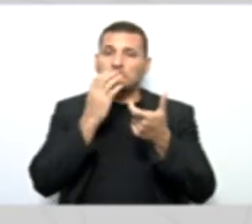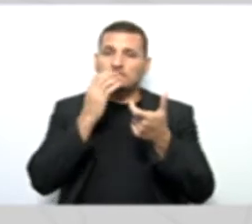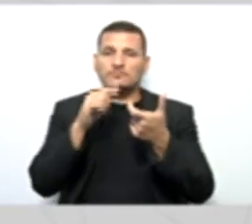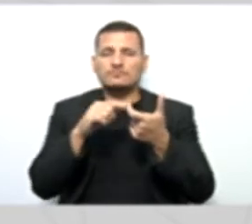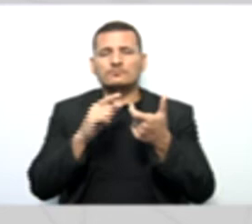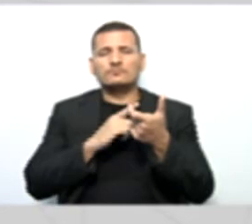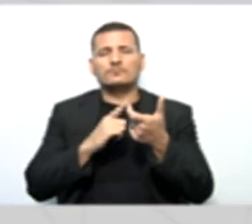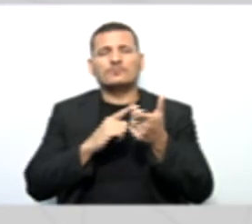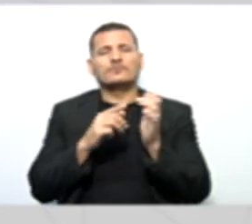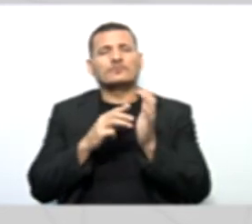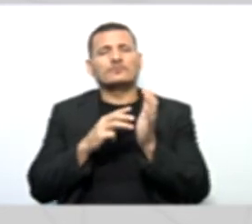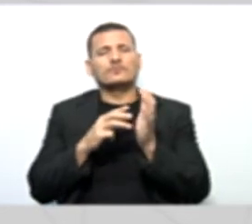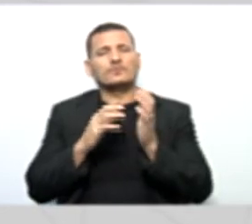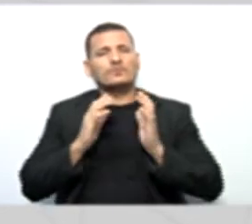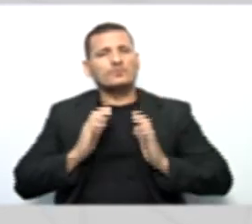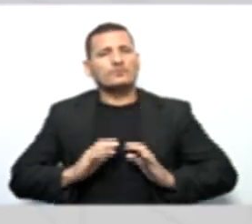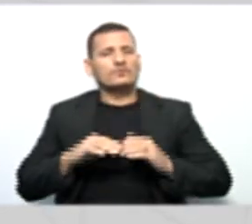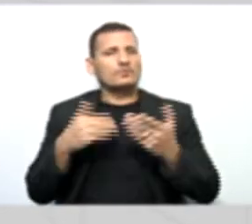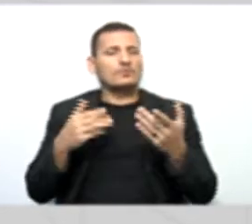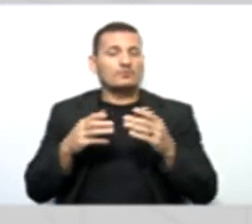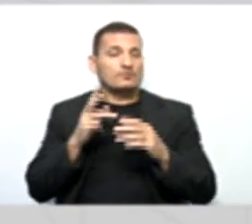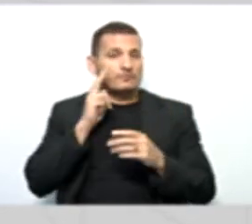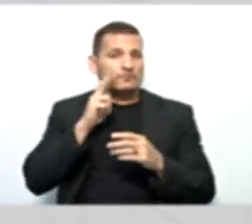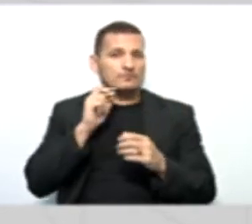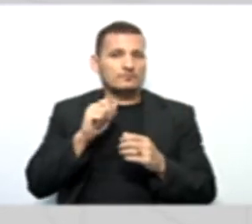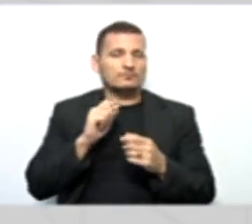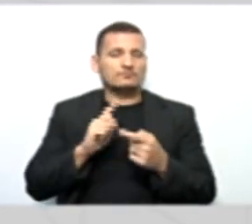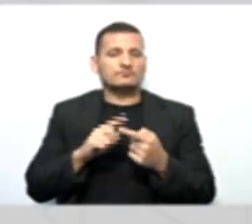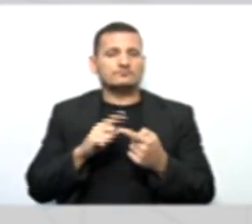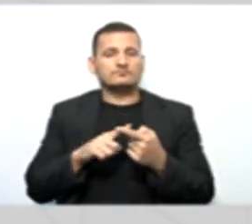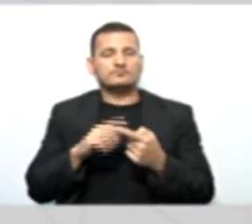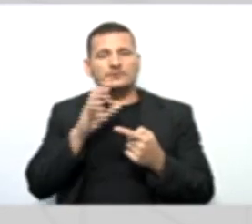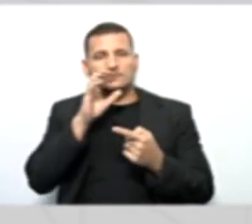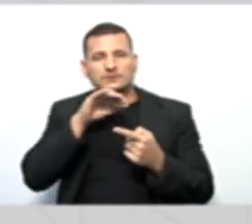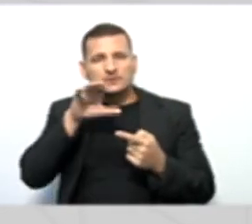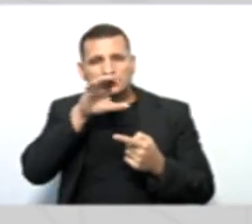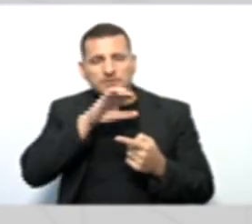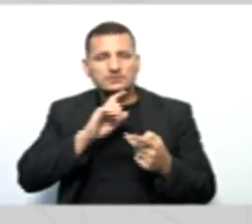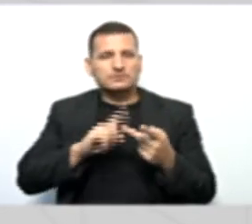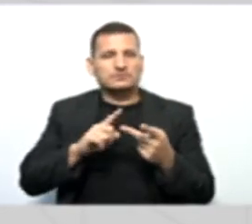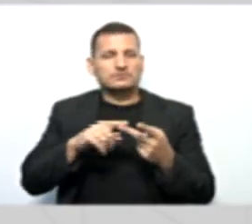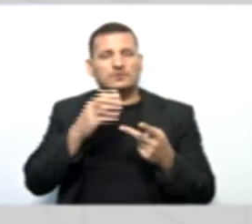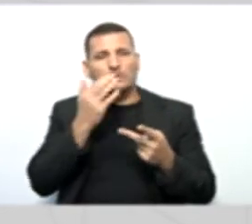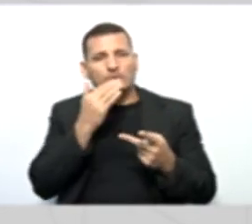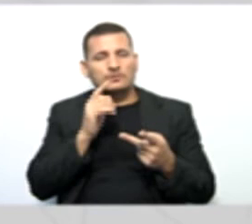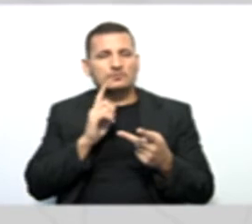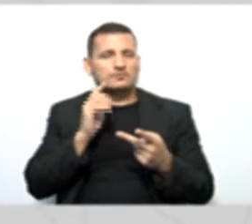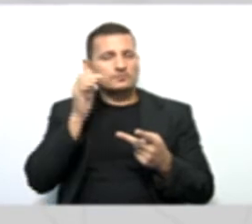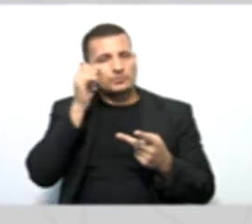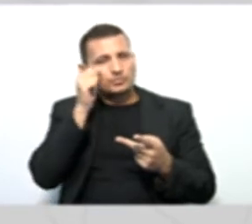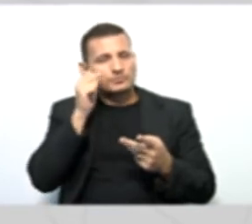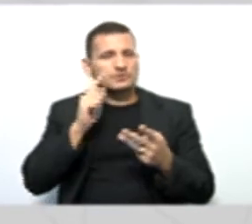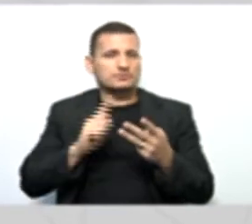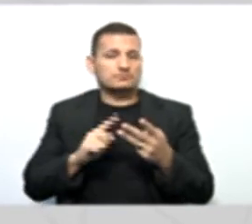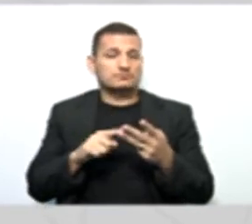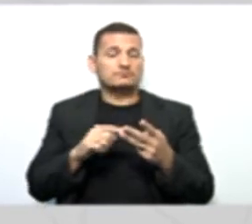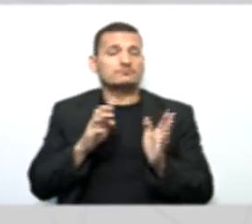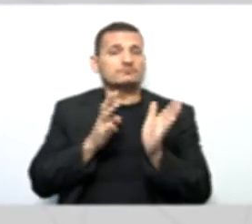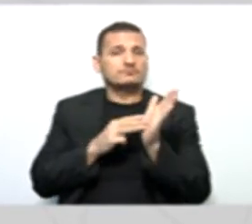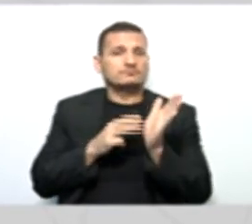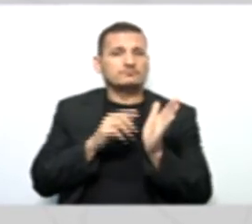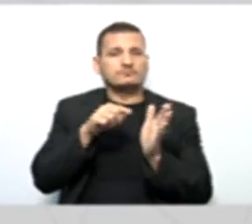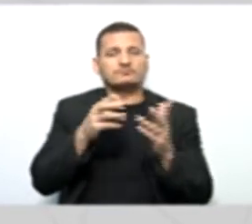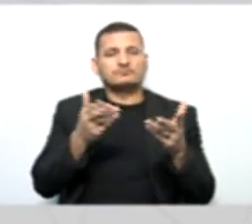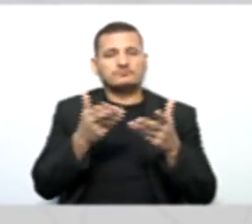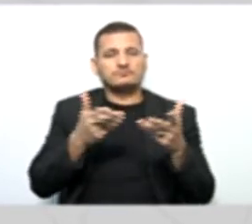Nós vimos, ele pode latir, pode comer, pode dormir. Vamos criar aqui o método de classe